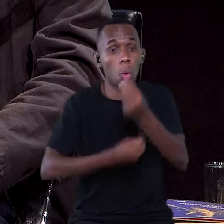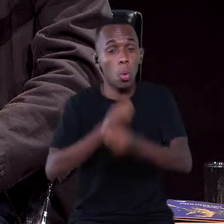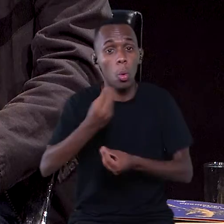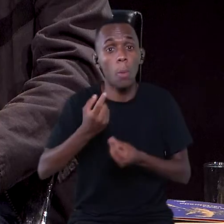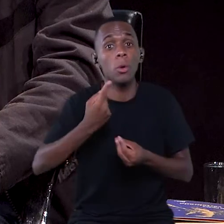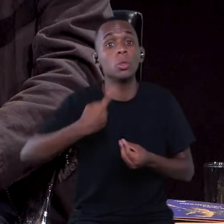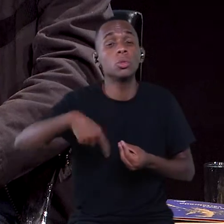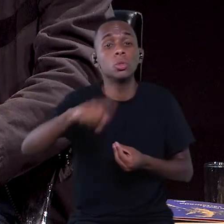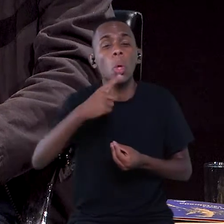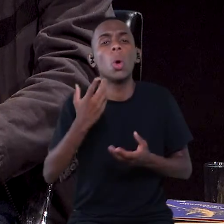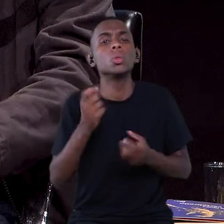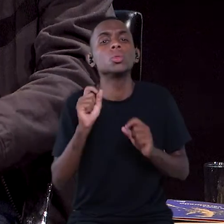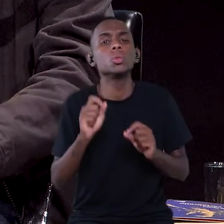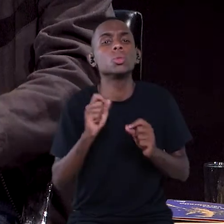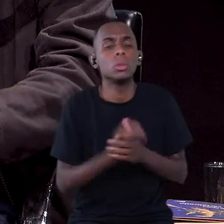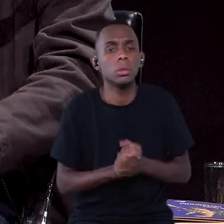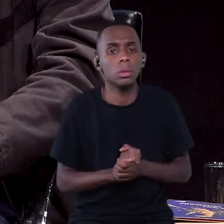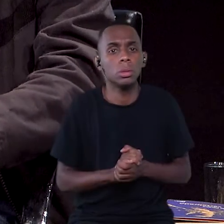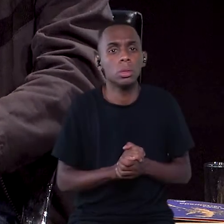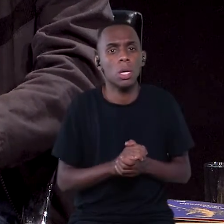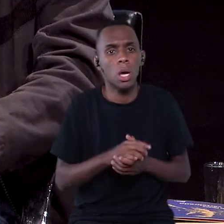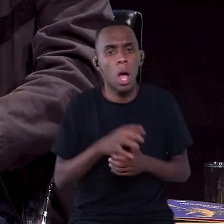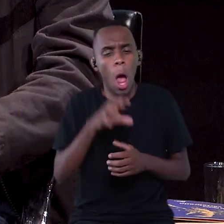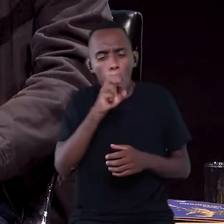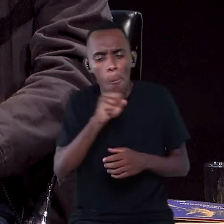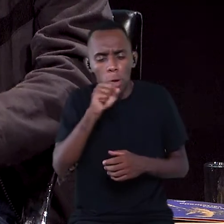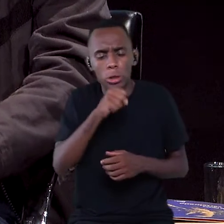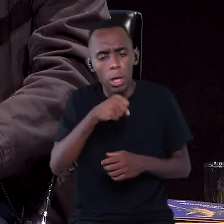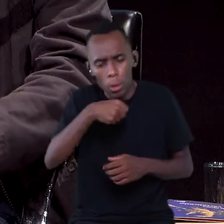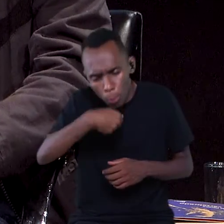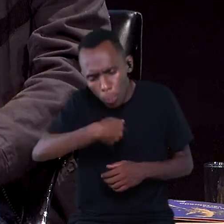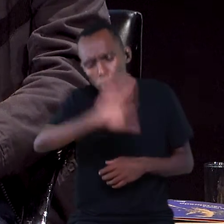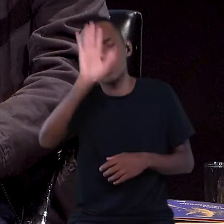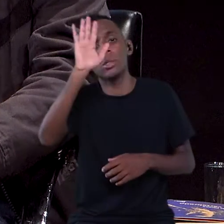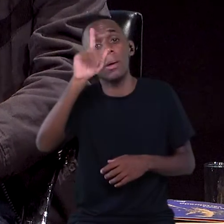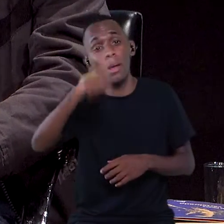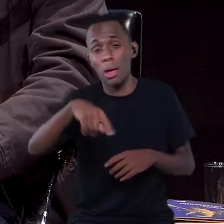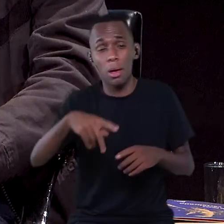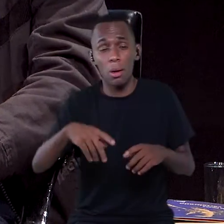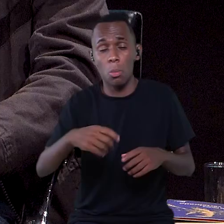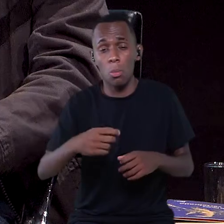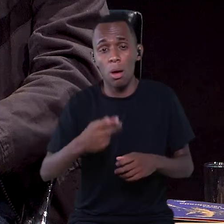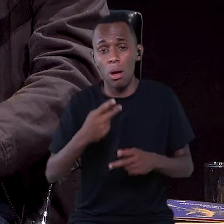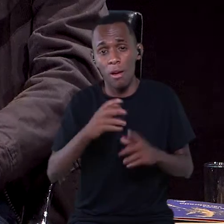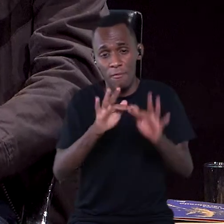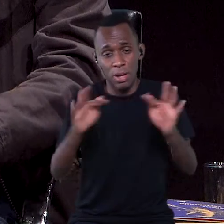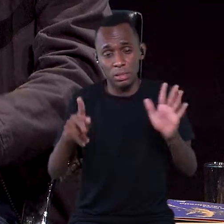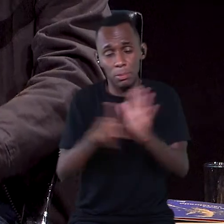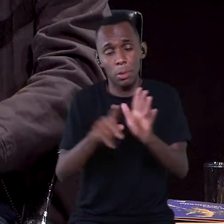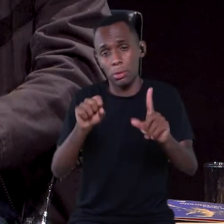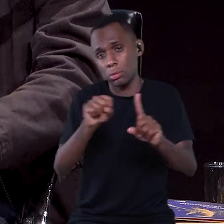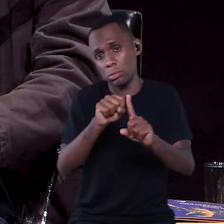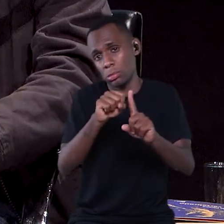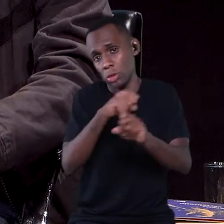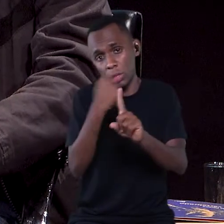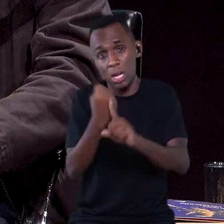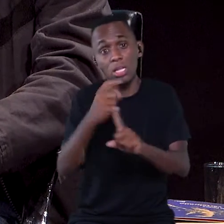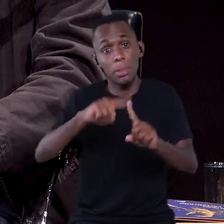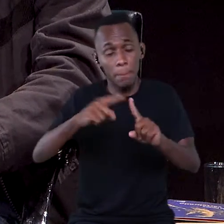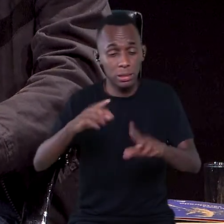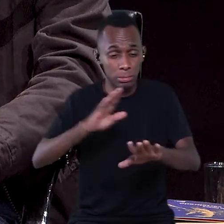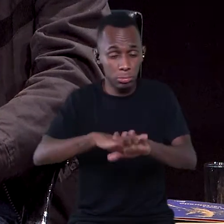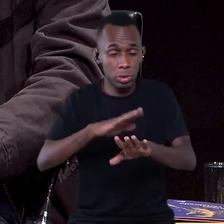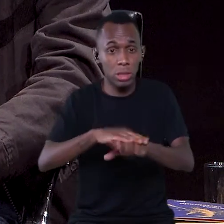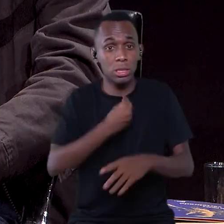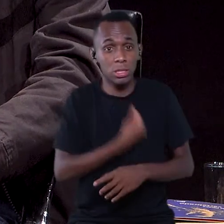que, para nós, expressões do tipo morder e assoprar são mais do que expressões populares. São modos de vida. É sinal de que